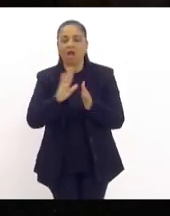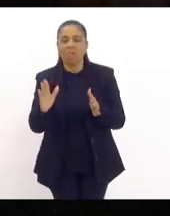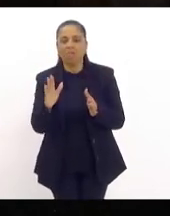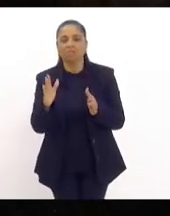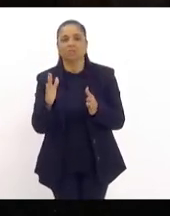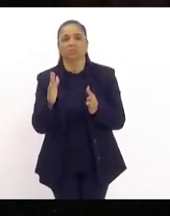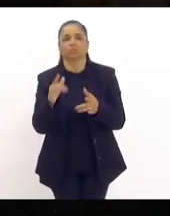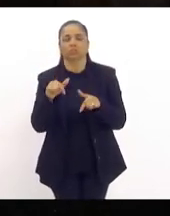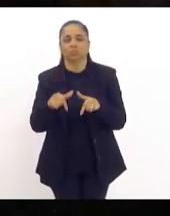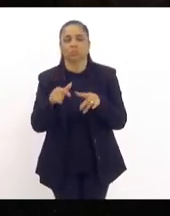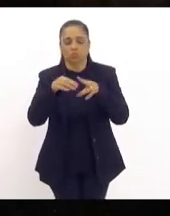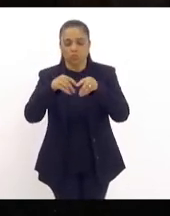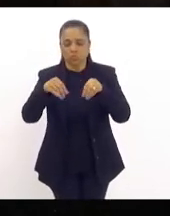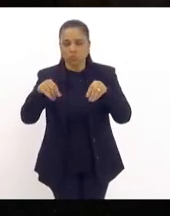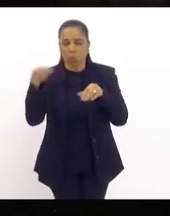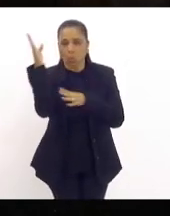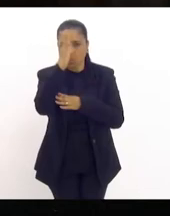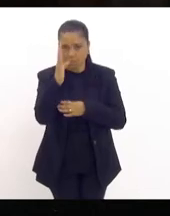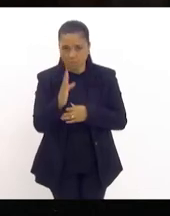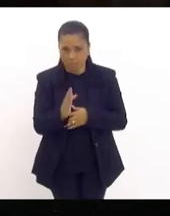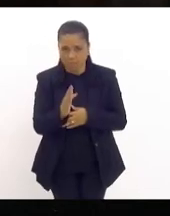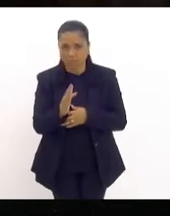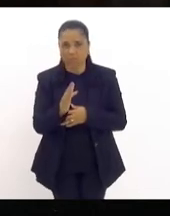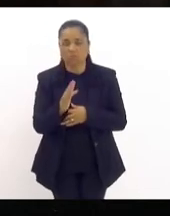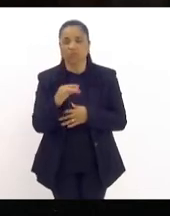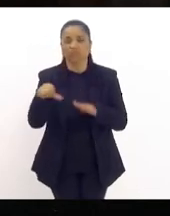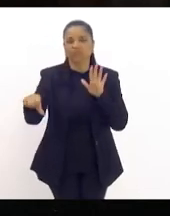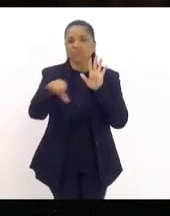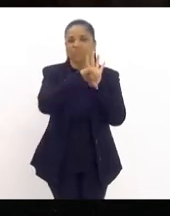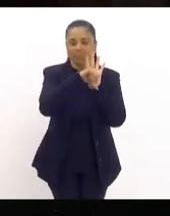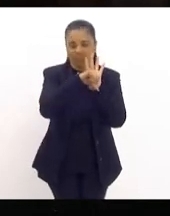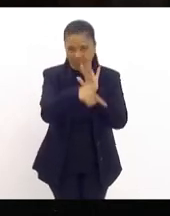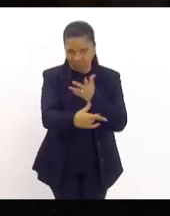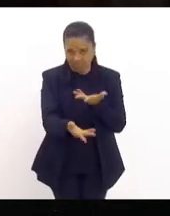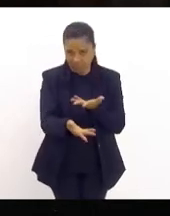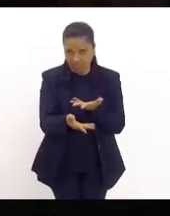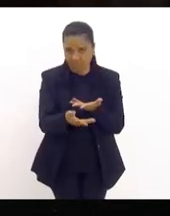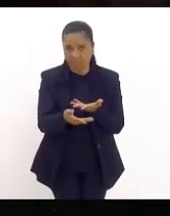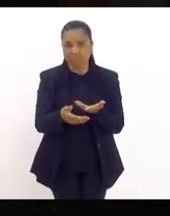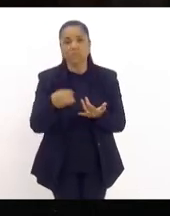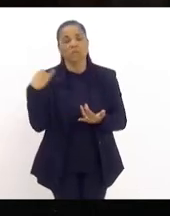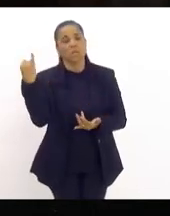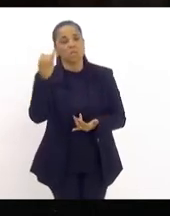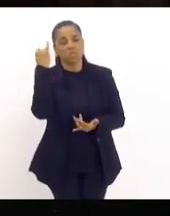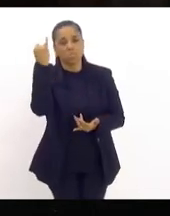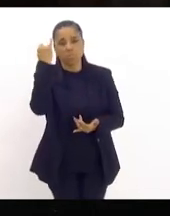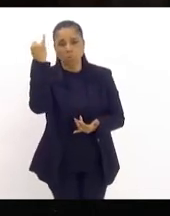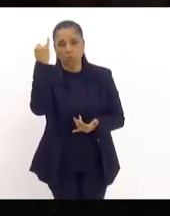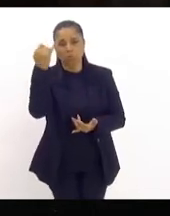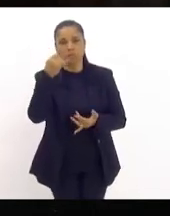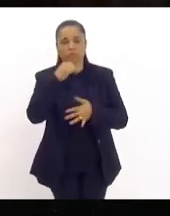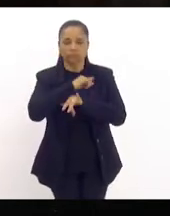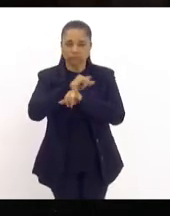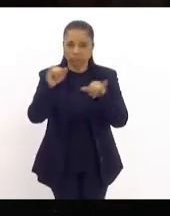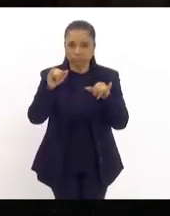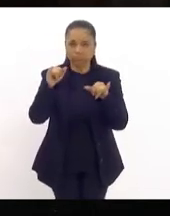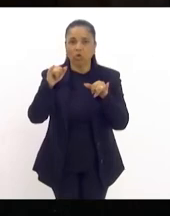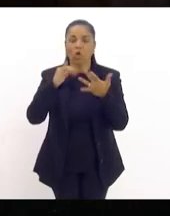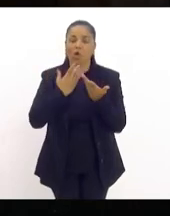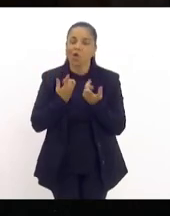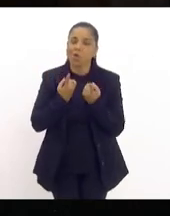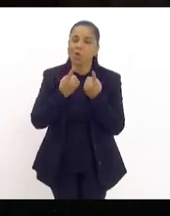solo, não é? De maneira ilegal e criminosa. Muito importante a gente falar também do combate ao